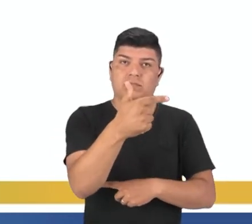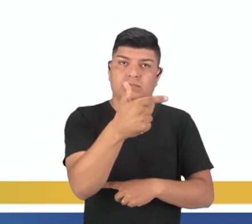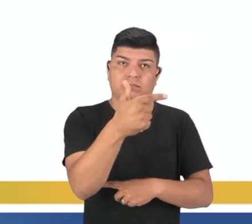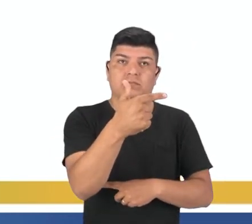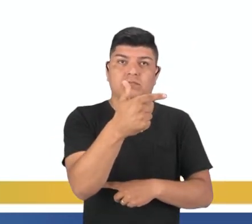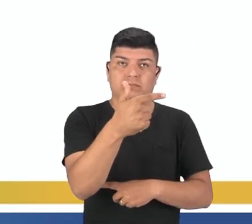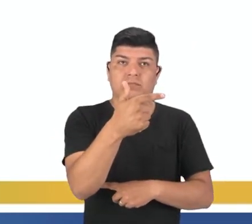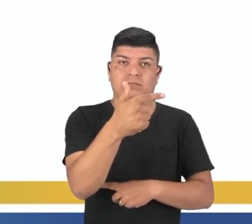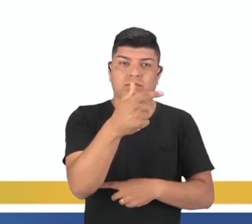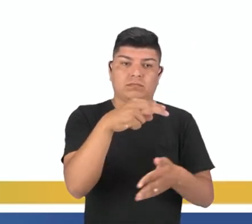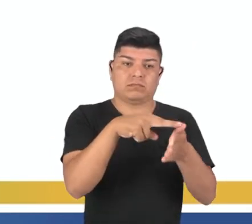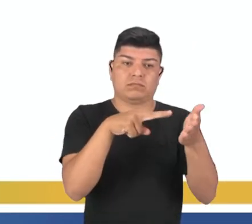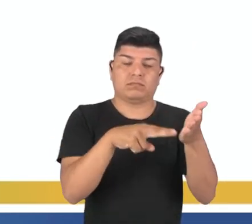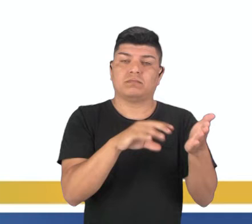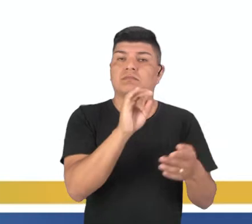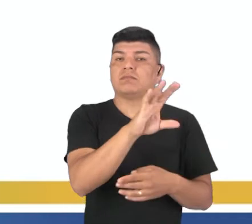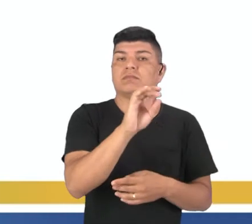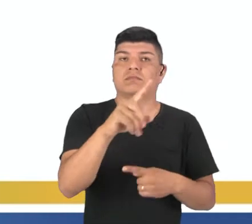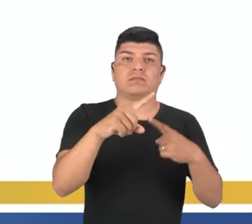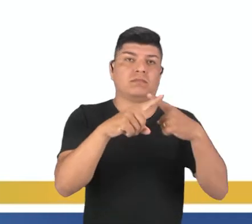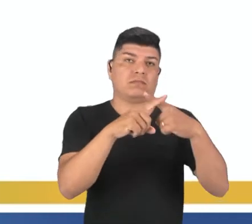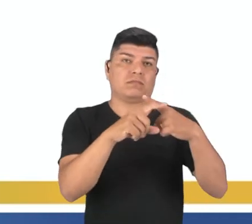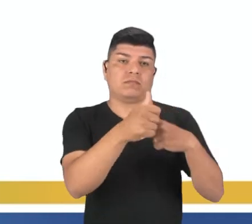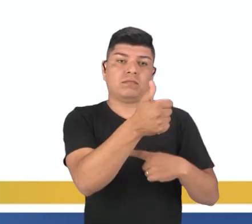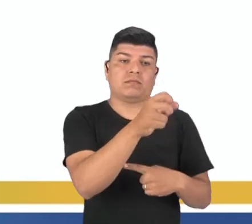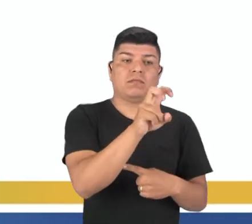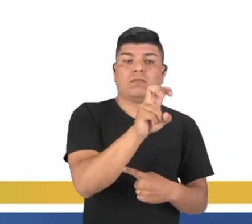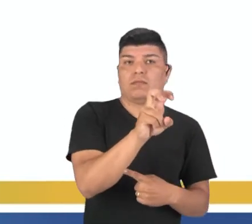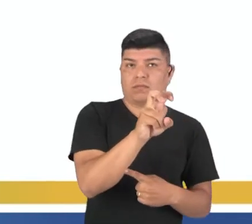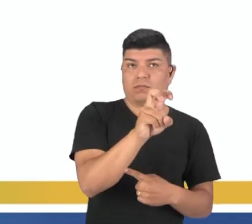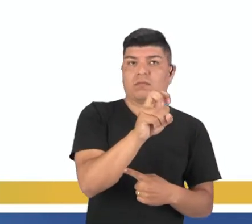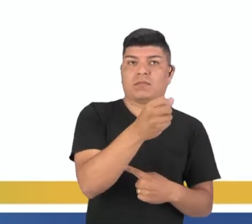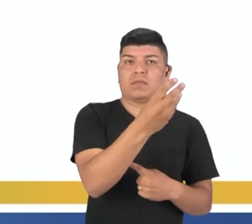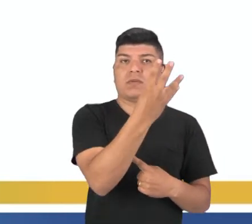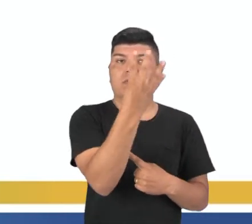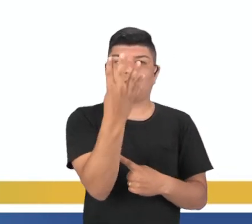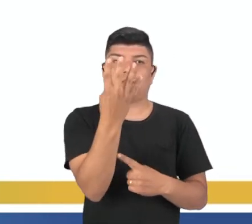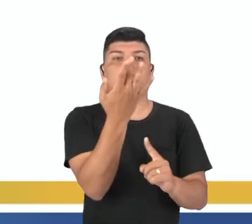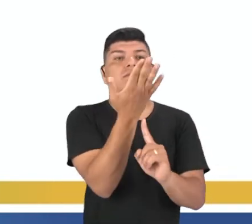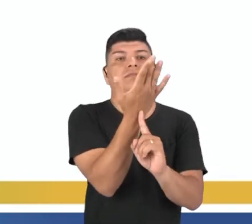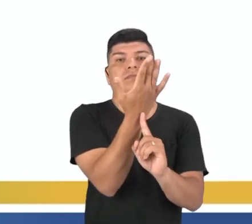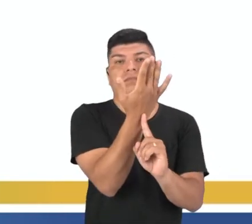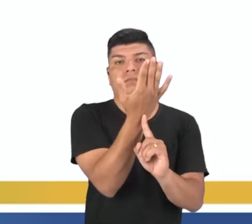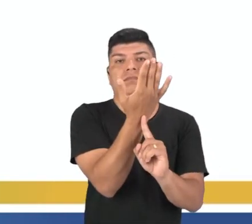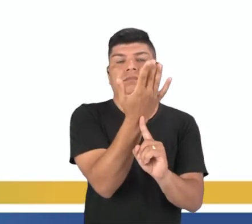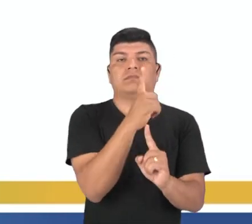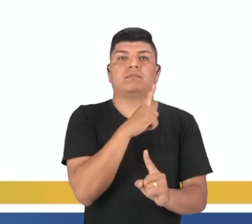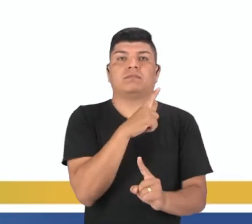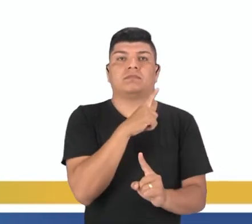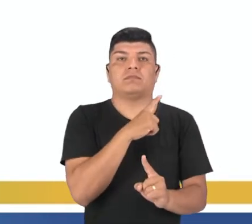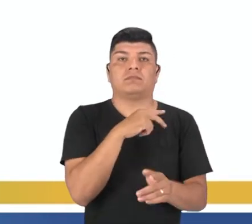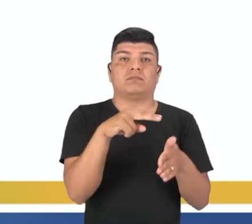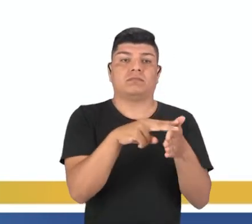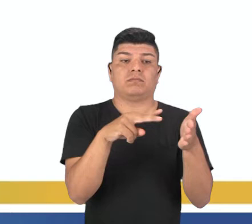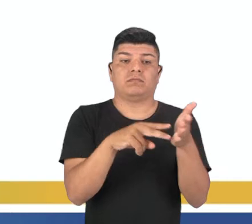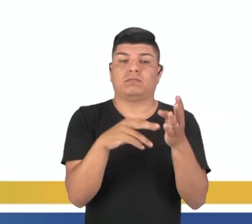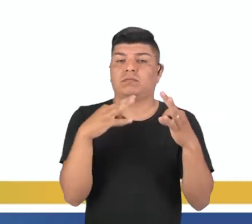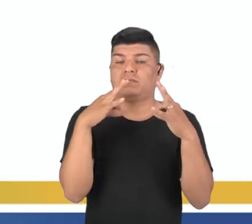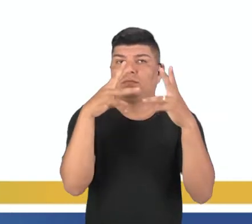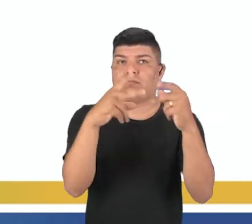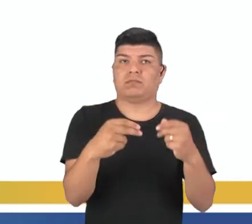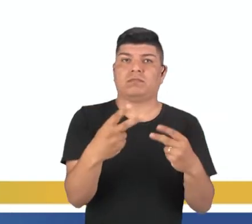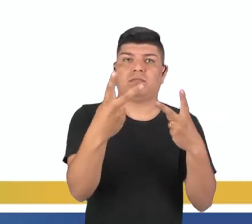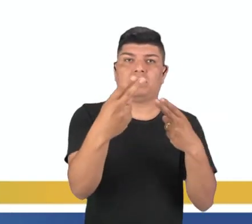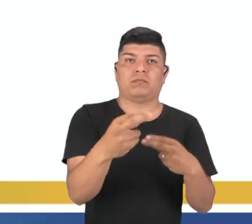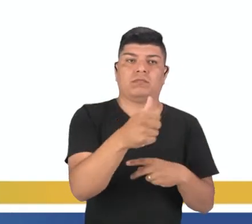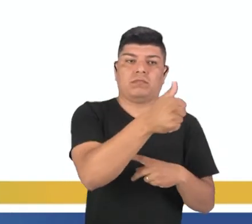que é o volume de cada uma delas, vezes 15, né, que é a quantidade de velas. Então, temos um volume total igual